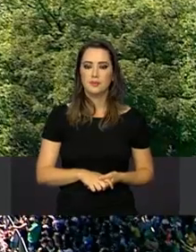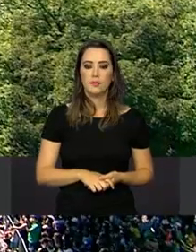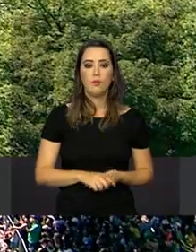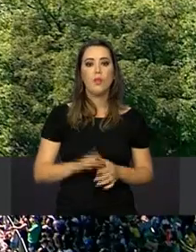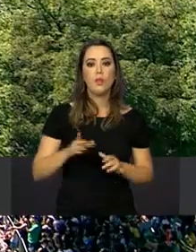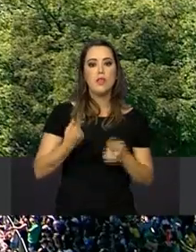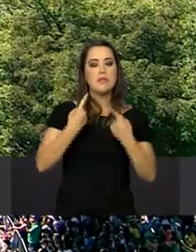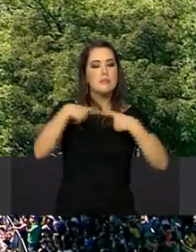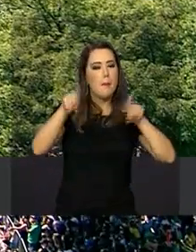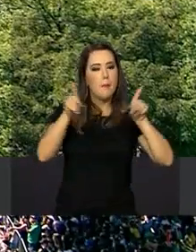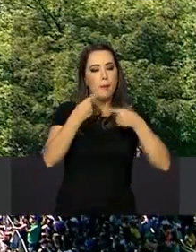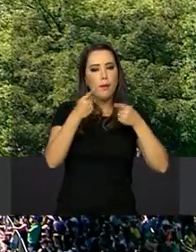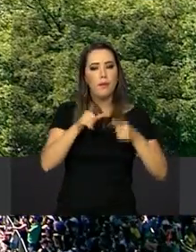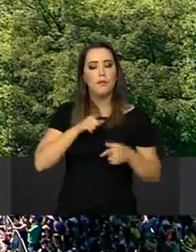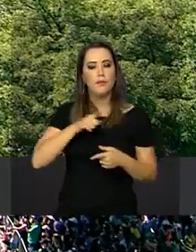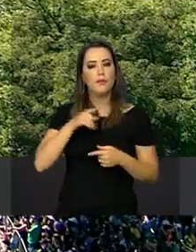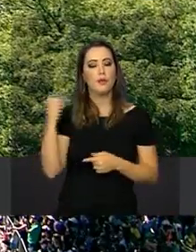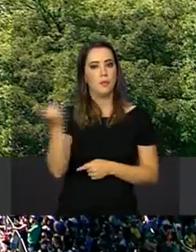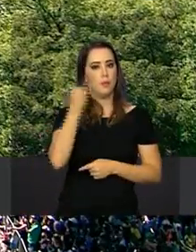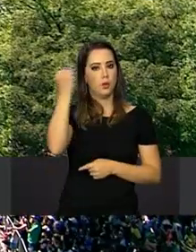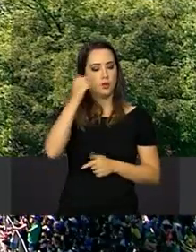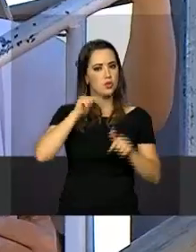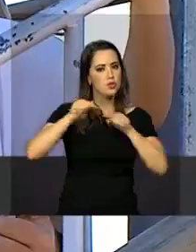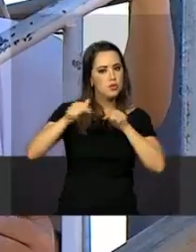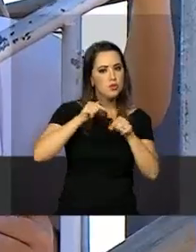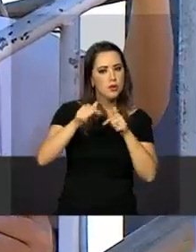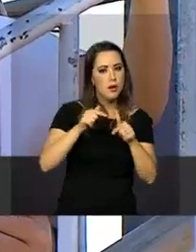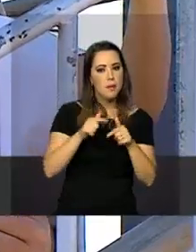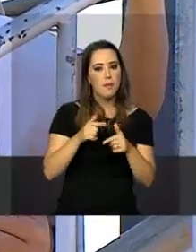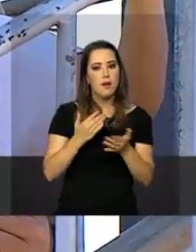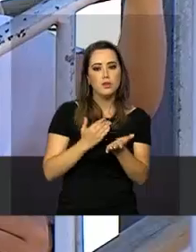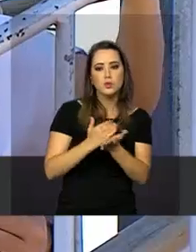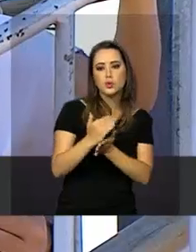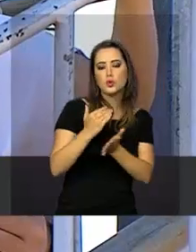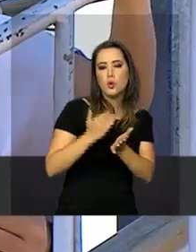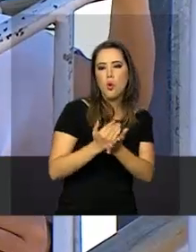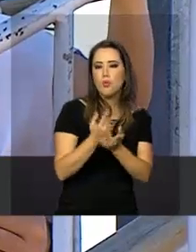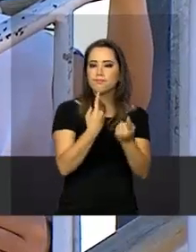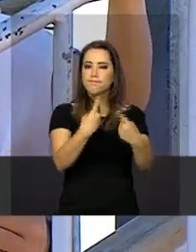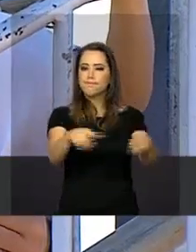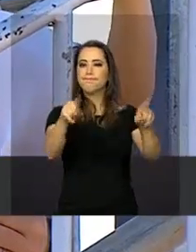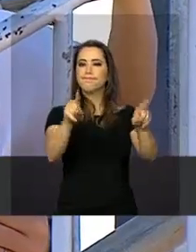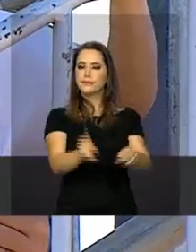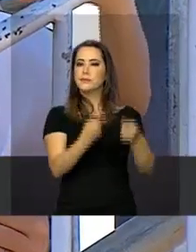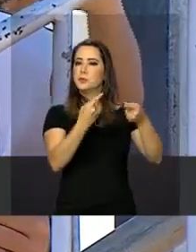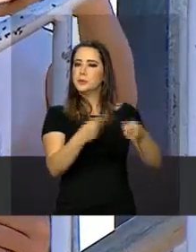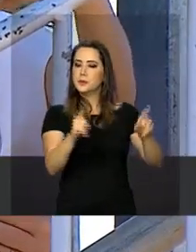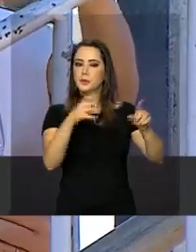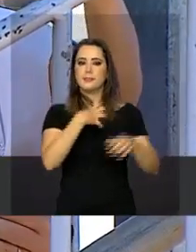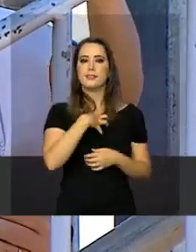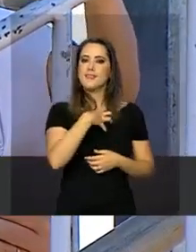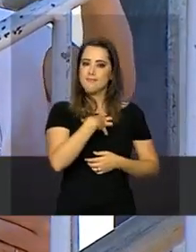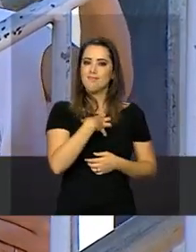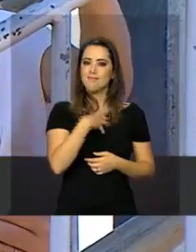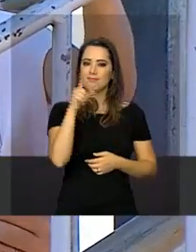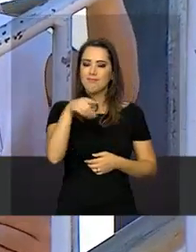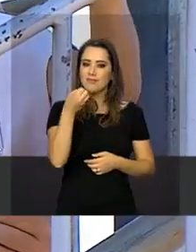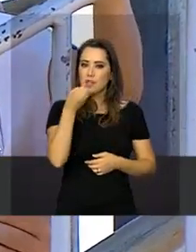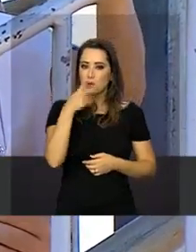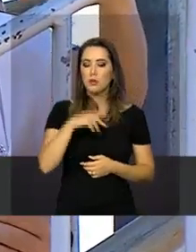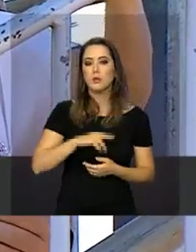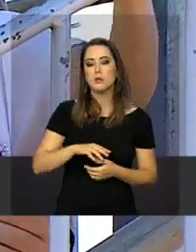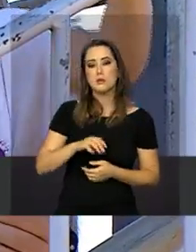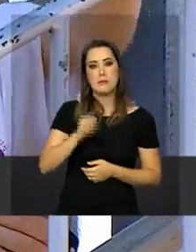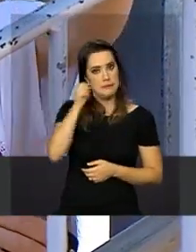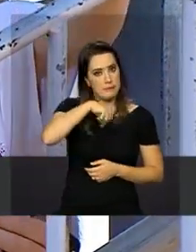Essa banda parece-me que tem um papel aí de manter, né, esse clima, esse ritmo do desfile. Nós temos várias